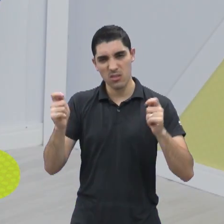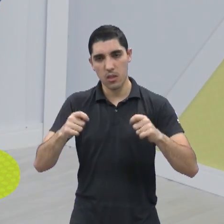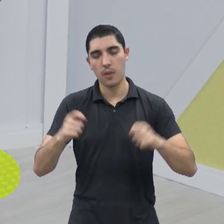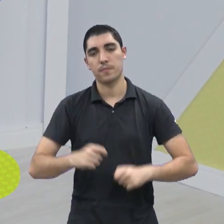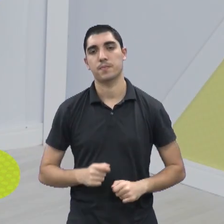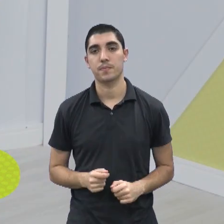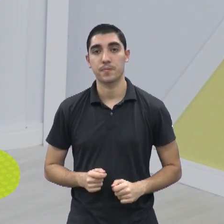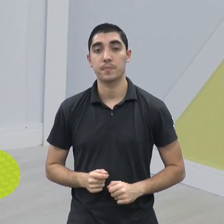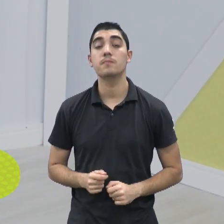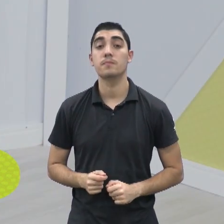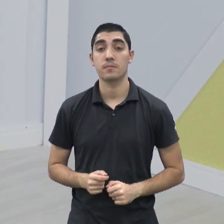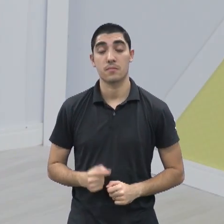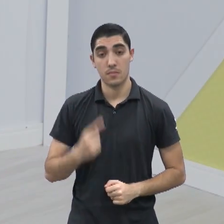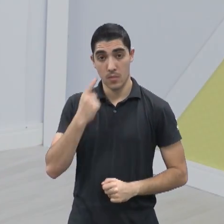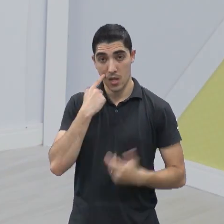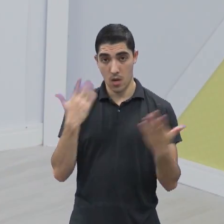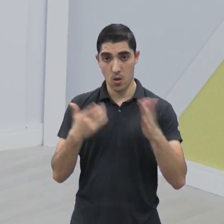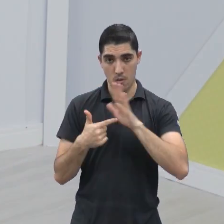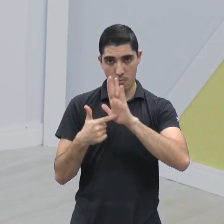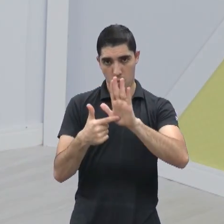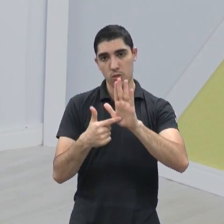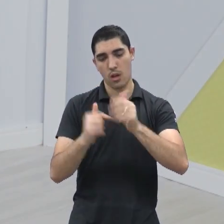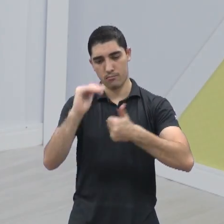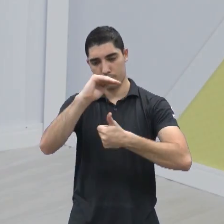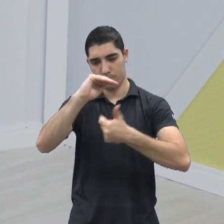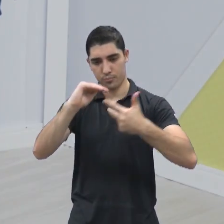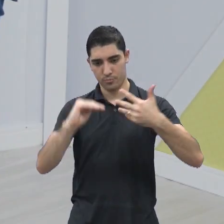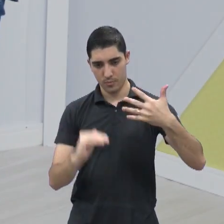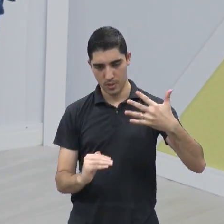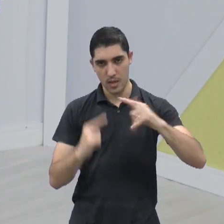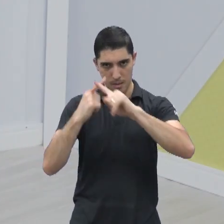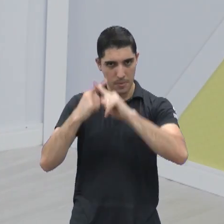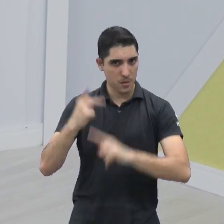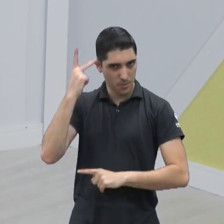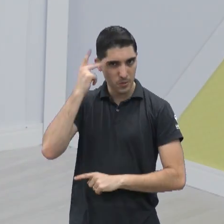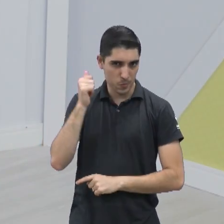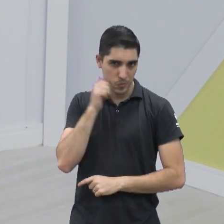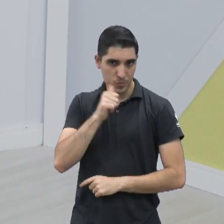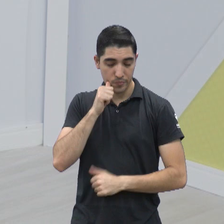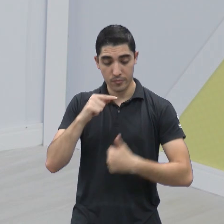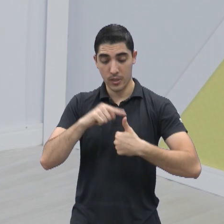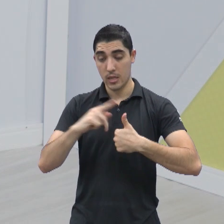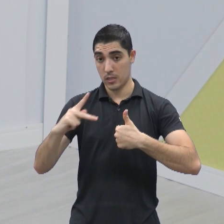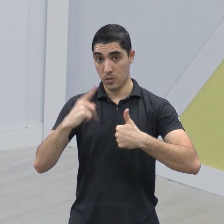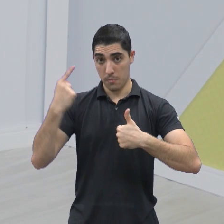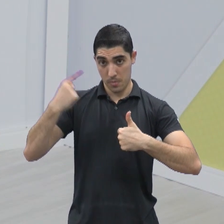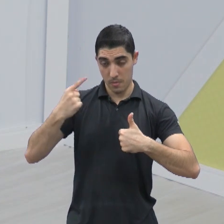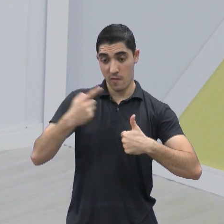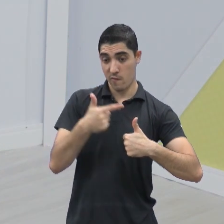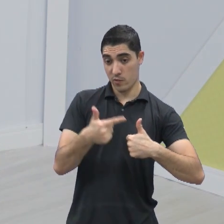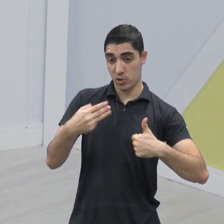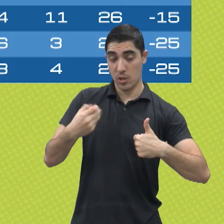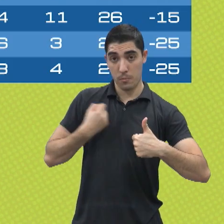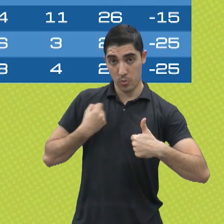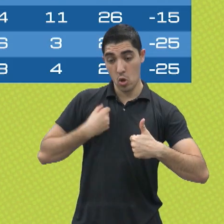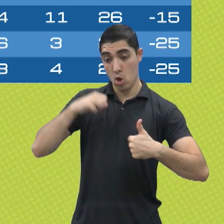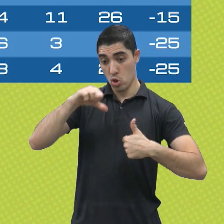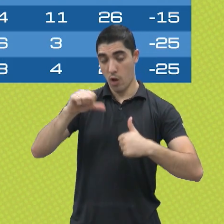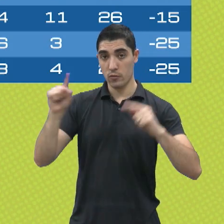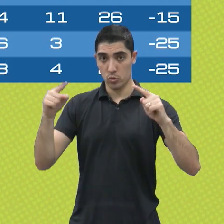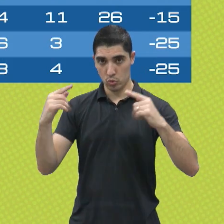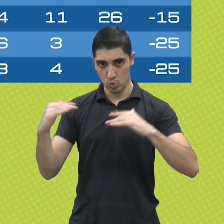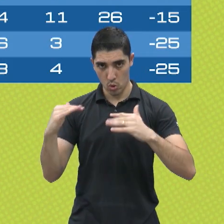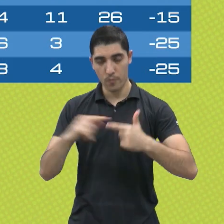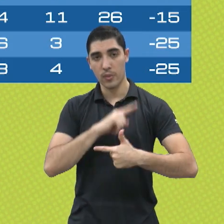Matheus, coloca pra gente, por gentileza, a classificação do Campeonato Paulista Feminino. São José, como eu disse, é o líder com 23 pontos, 9 jogos. A equipe do Taboão vem